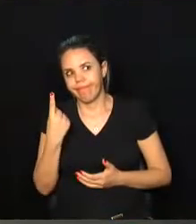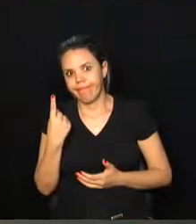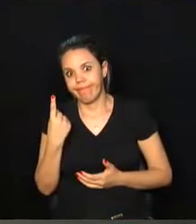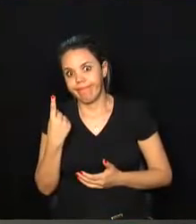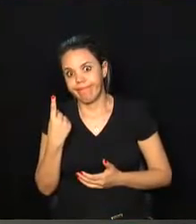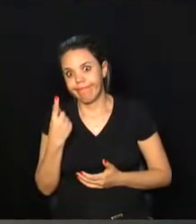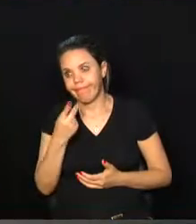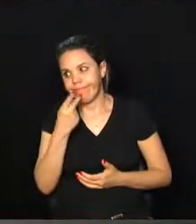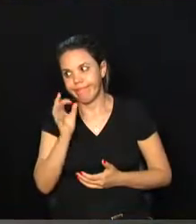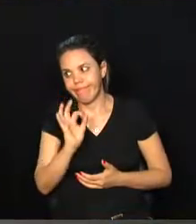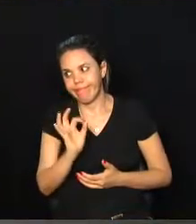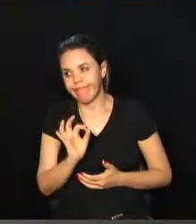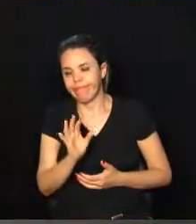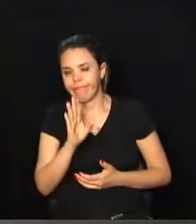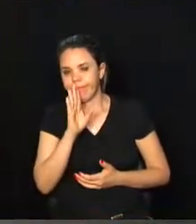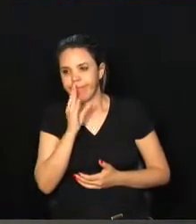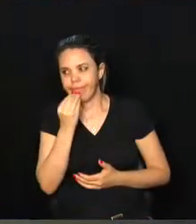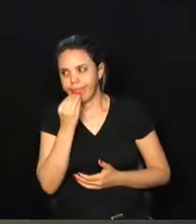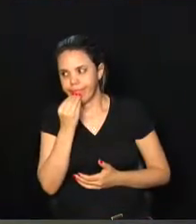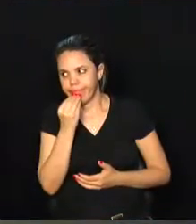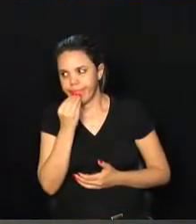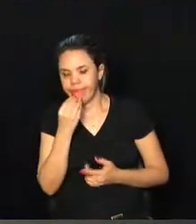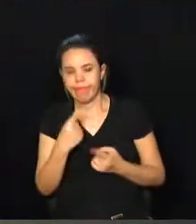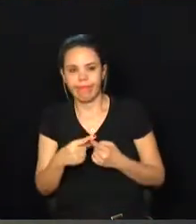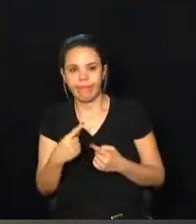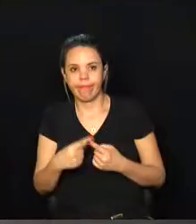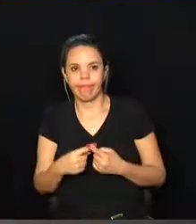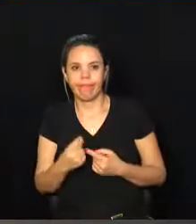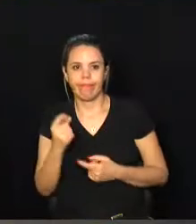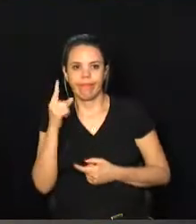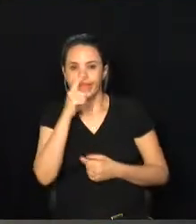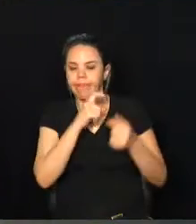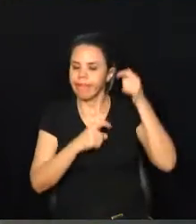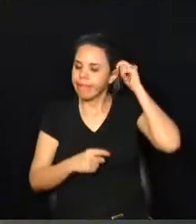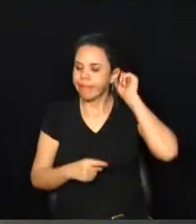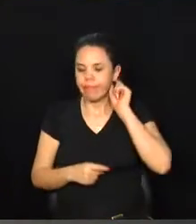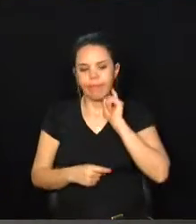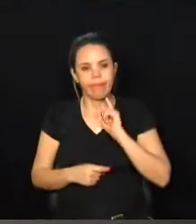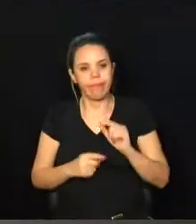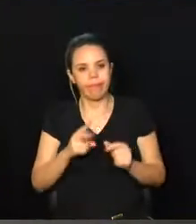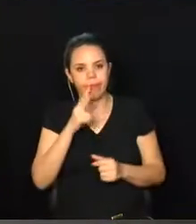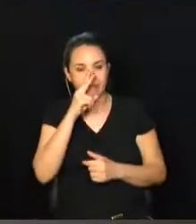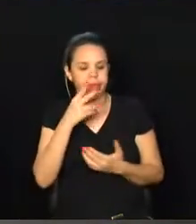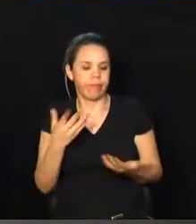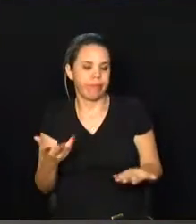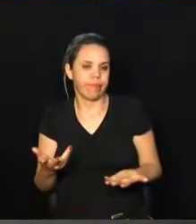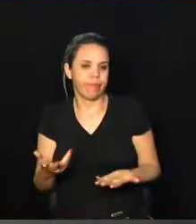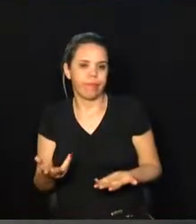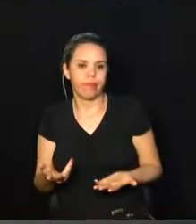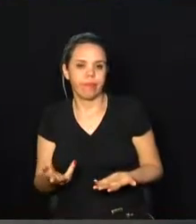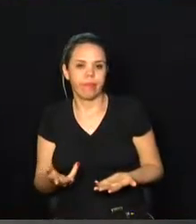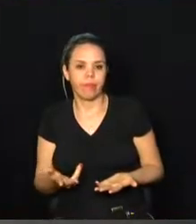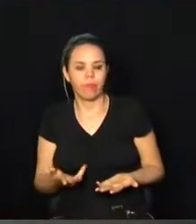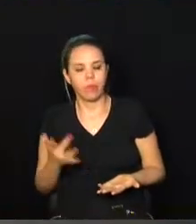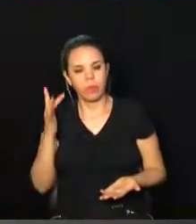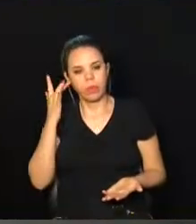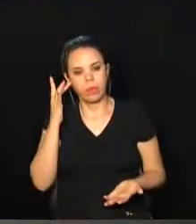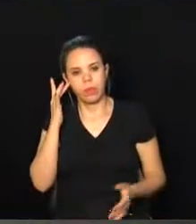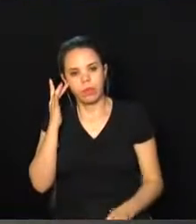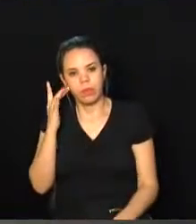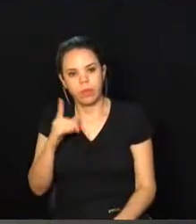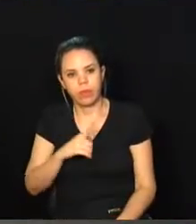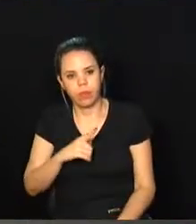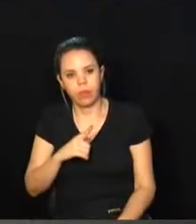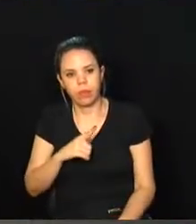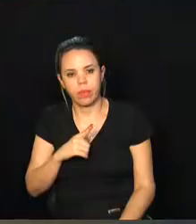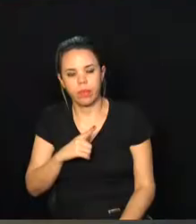Não vou falar o que parece, porque eu acho que vai ser um pouco muito forte. Mas eu acho que a gente tinha